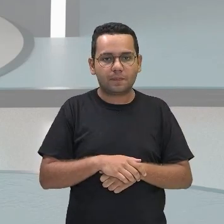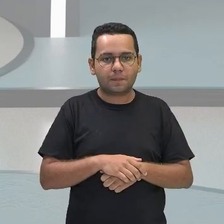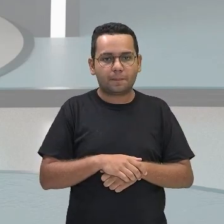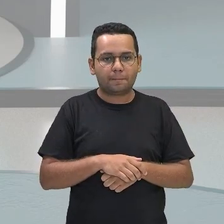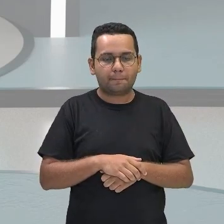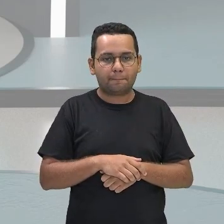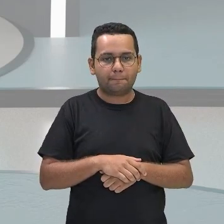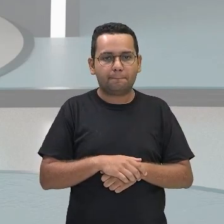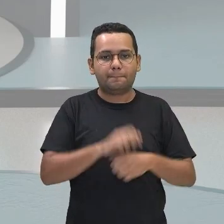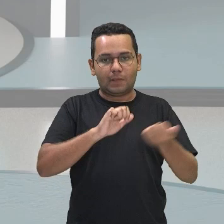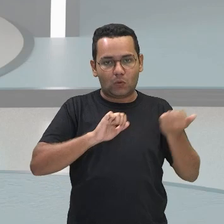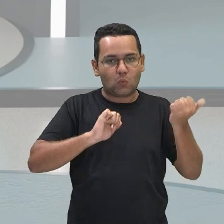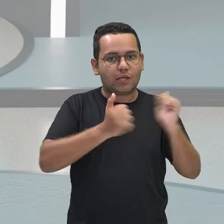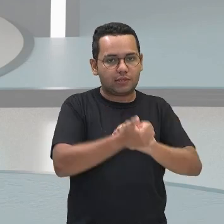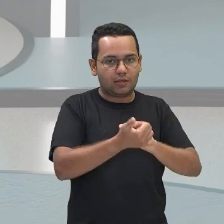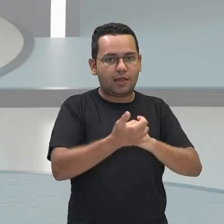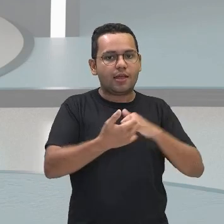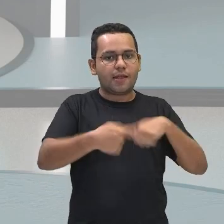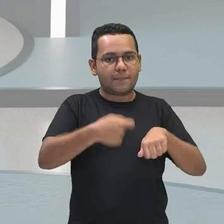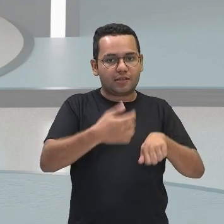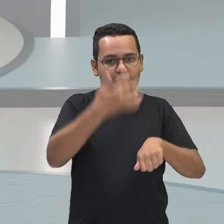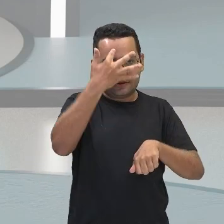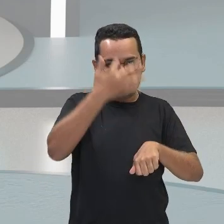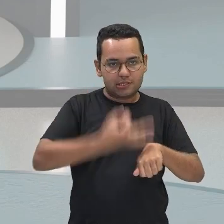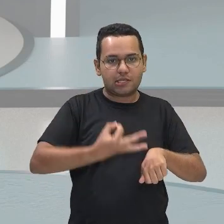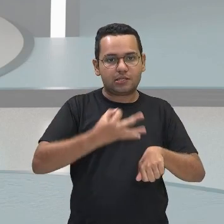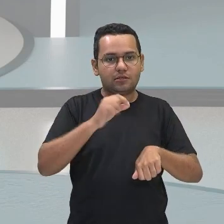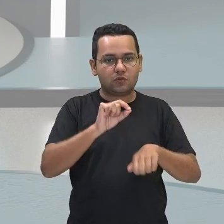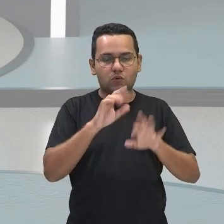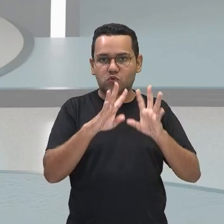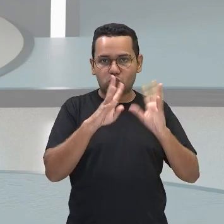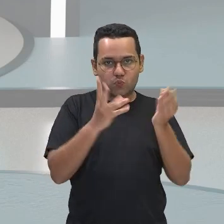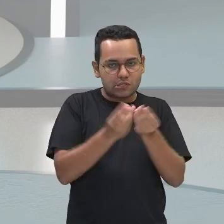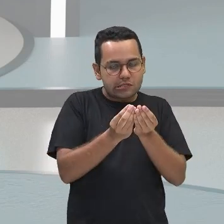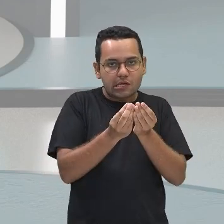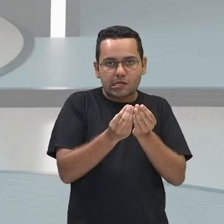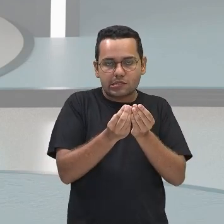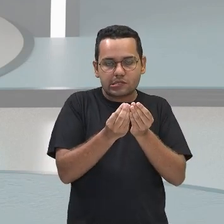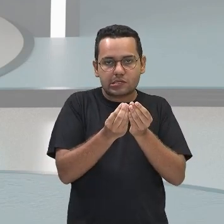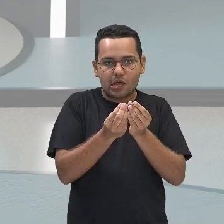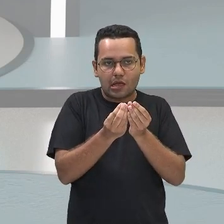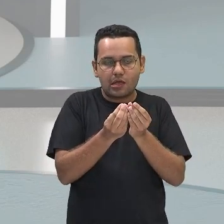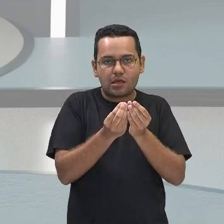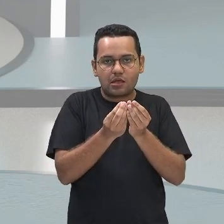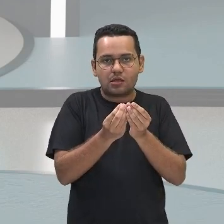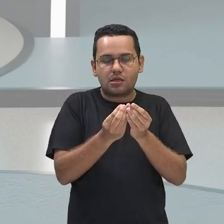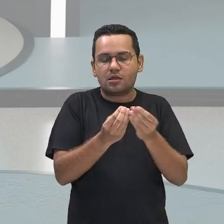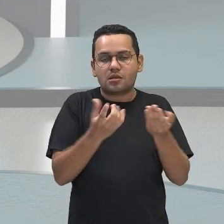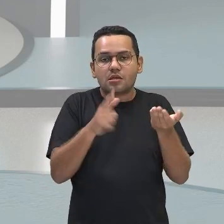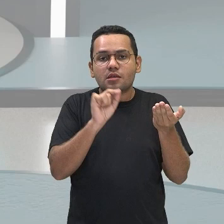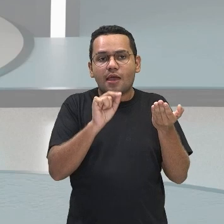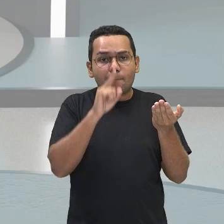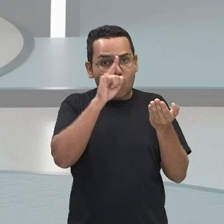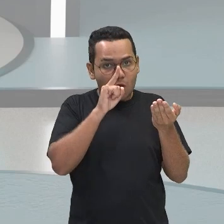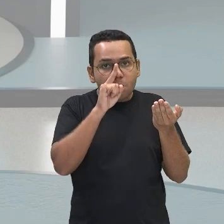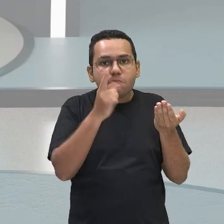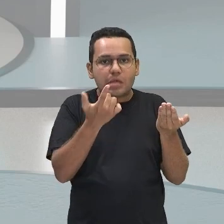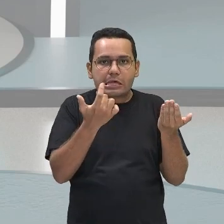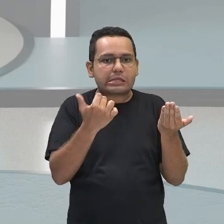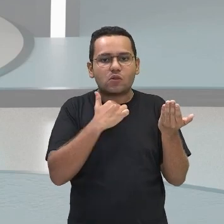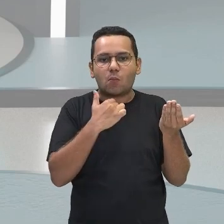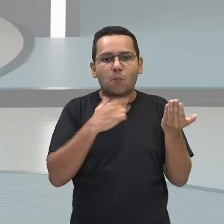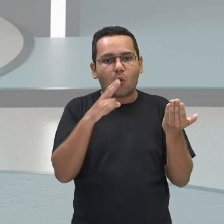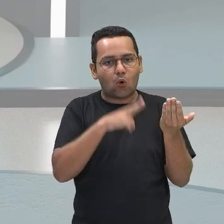seu corpo. Tá aí, gente. Isso aí é um Código Brasileiro Antidoping, né? É uma lei antidoping,